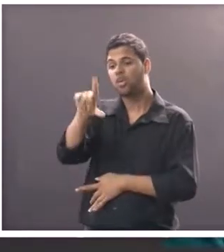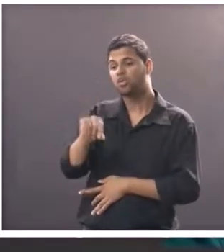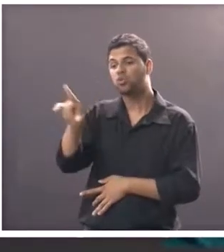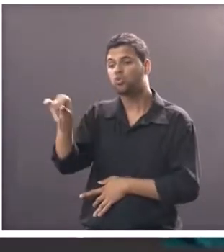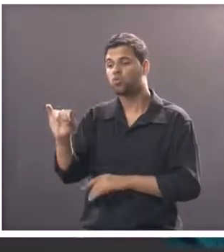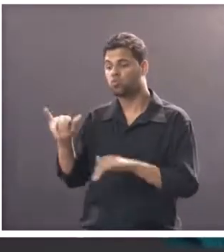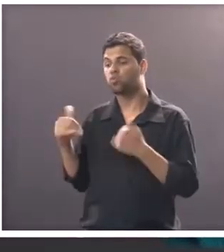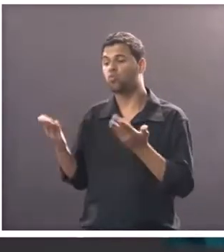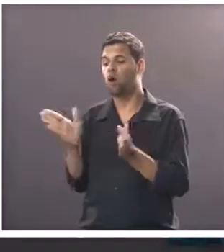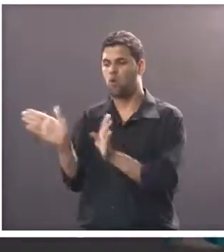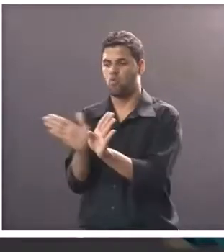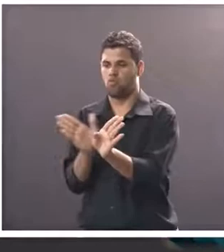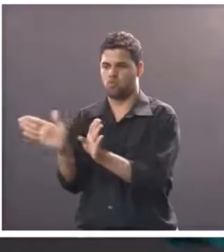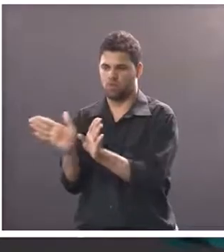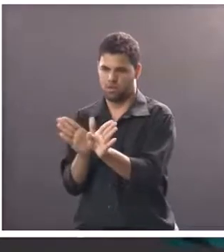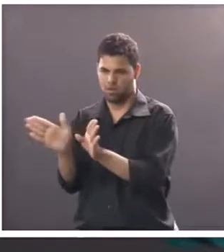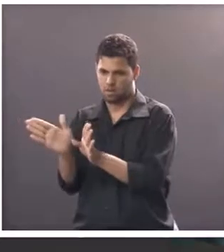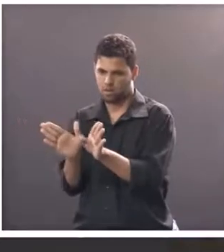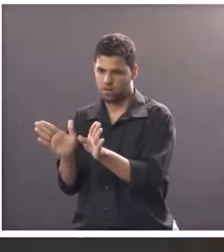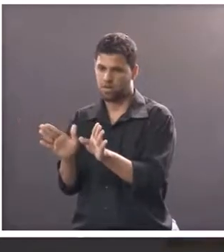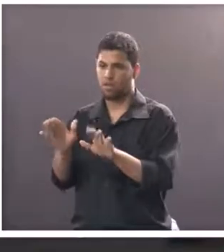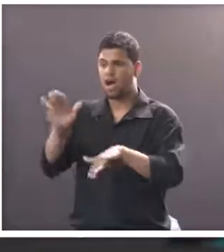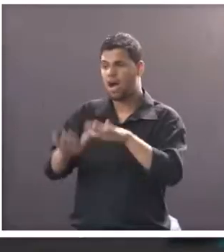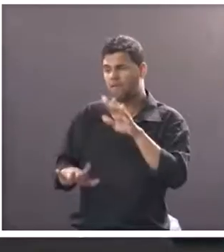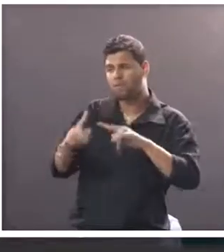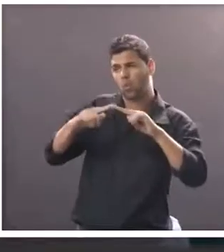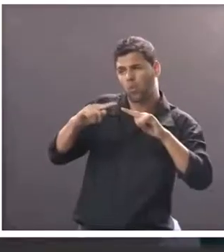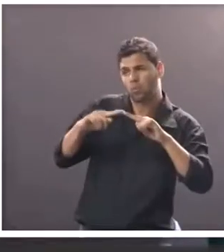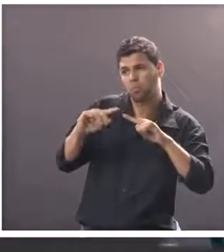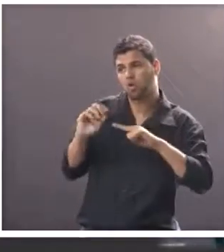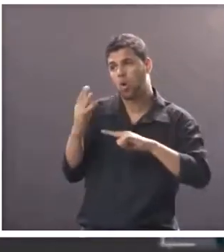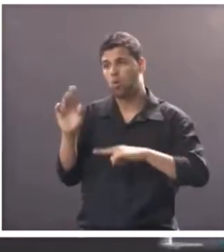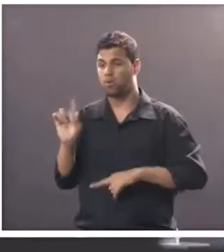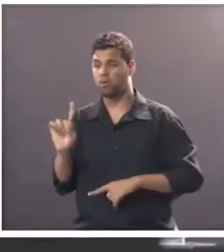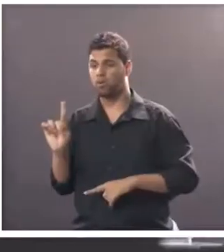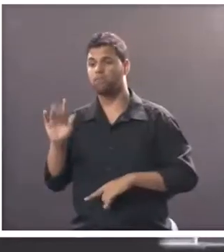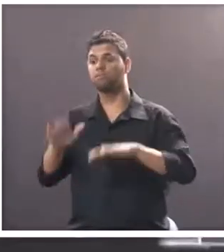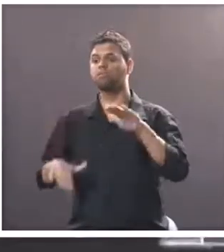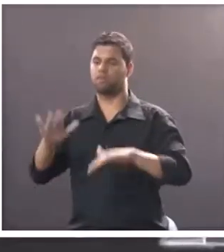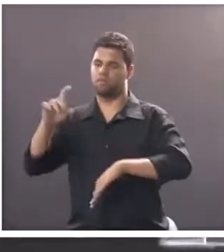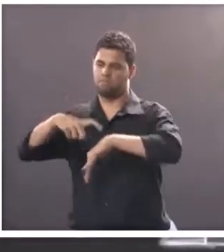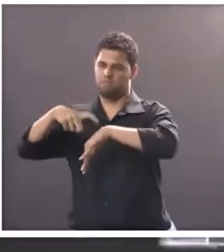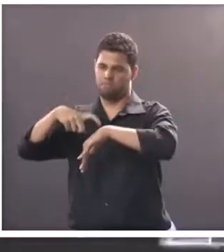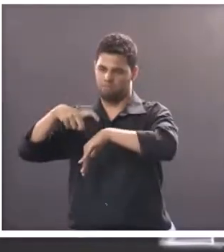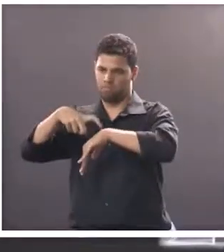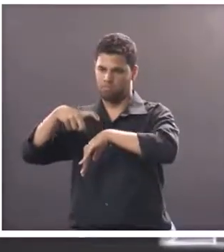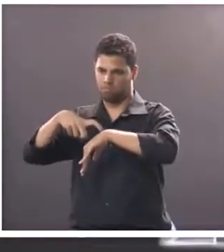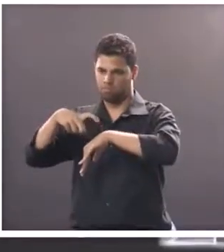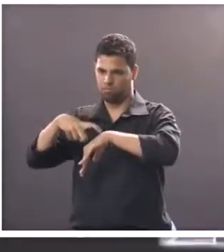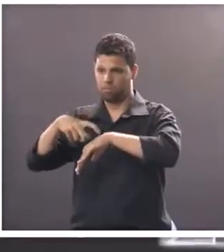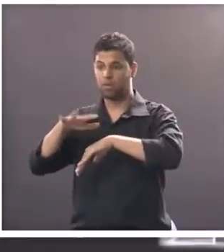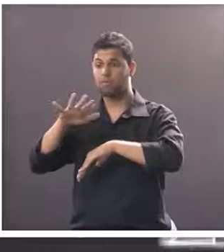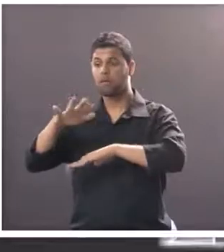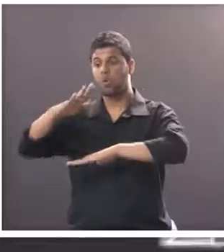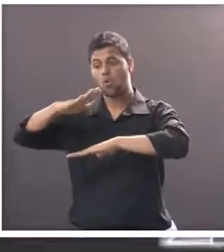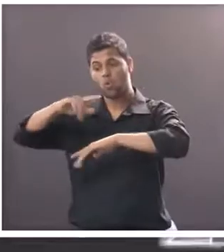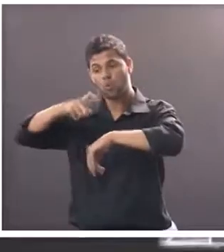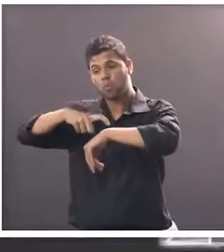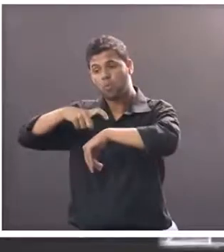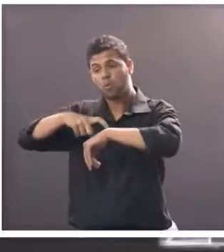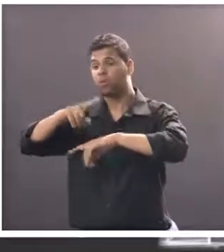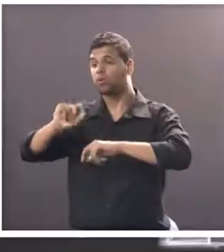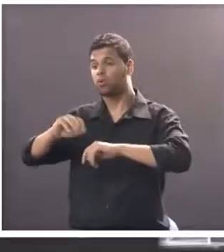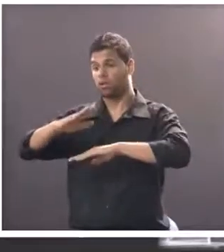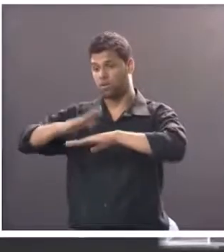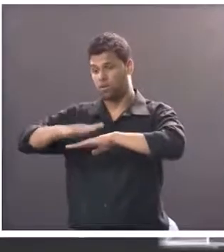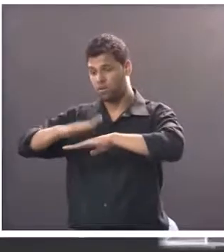a mais indicada naquele momento, não foi a melhor para aquele momento. E o tradutor, né, o